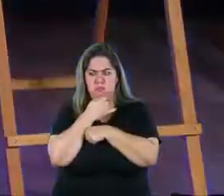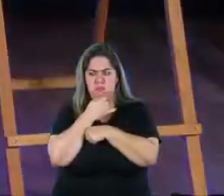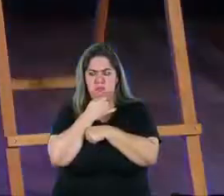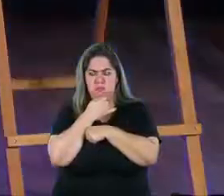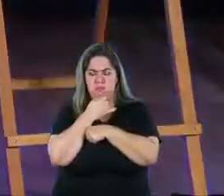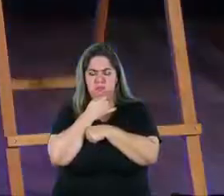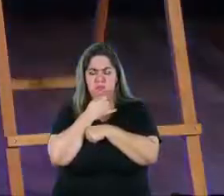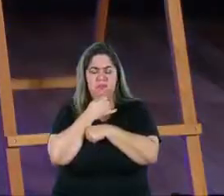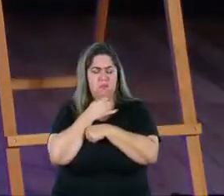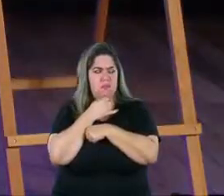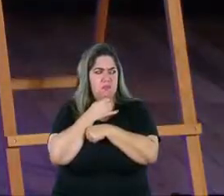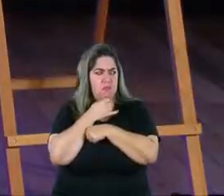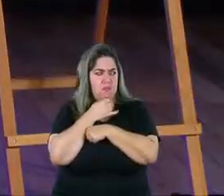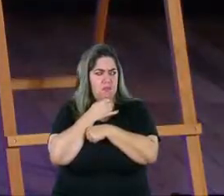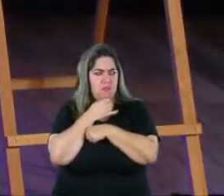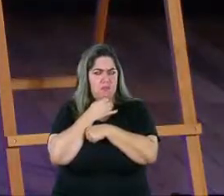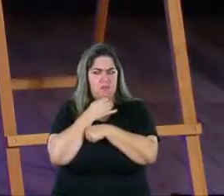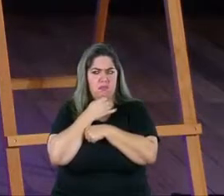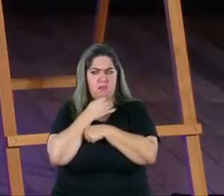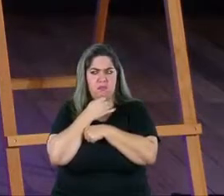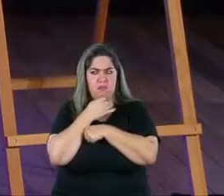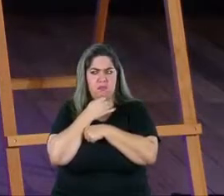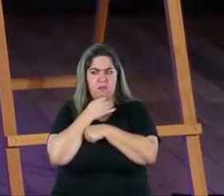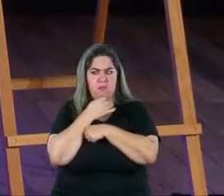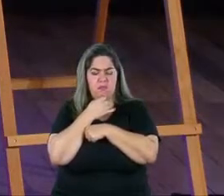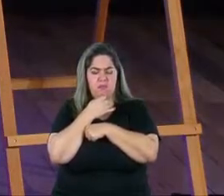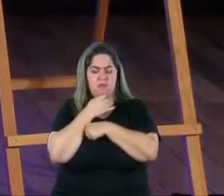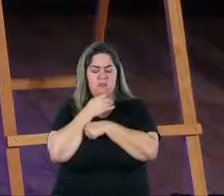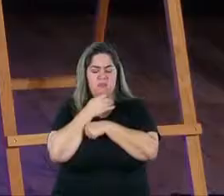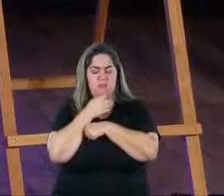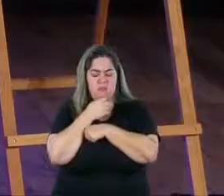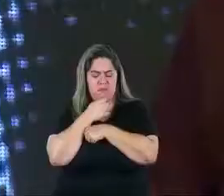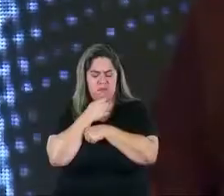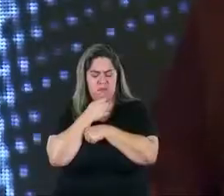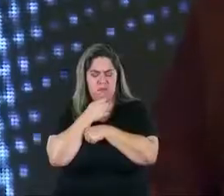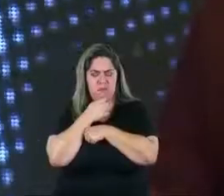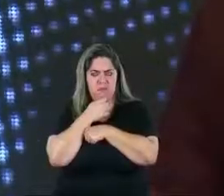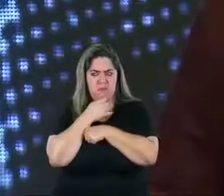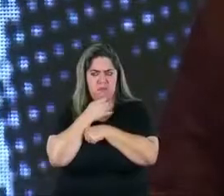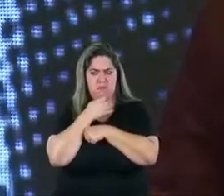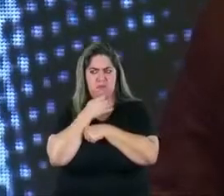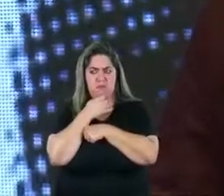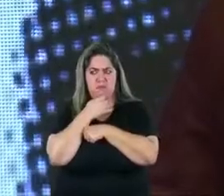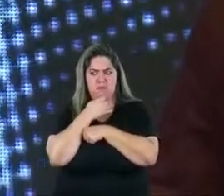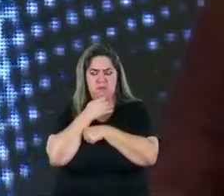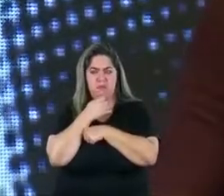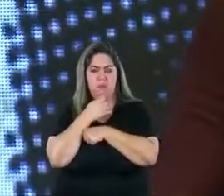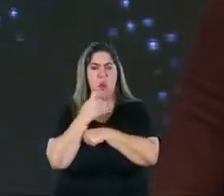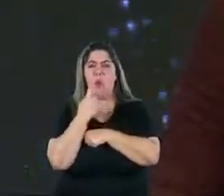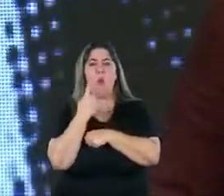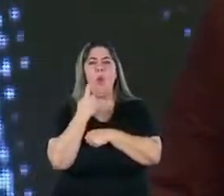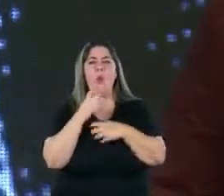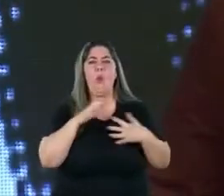enfado. Um olhar que exprime toda a resignação de ser o que se é. Único exemplar no mundo, de uma forma não